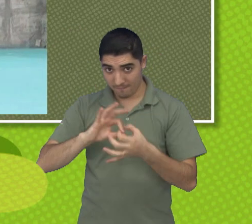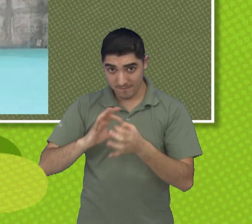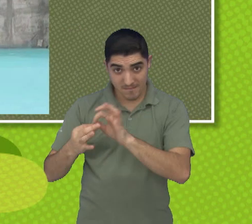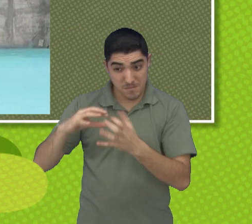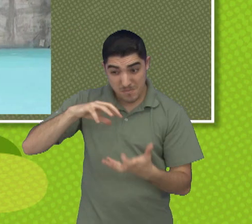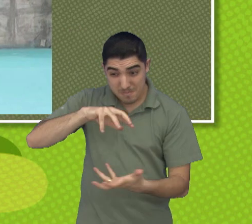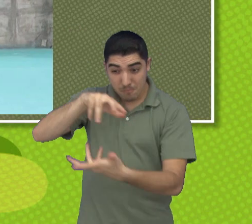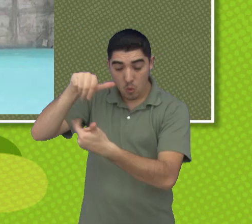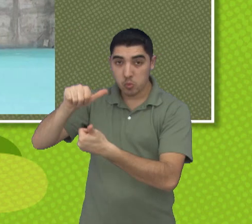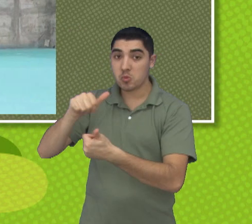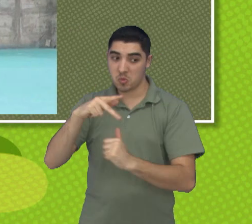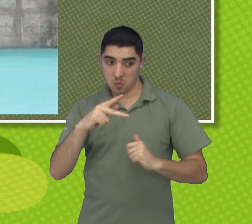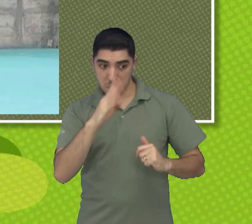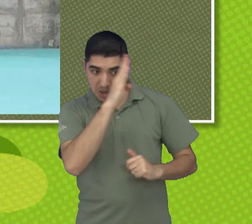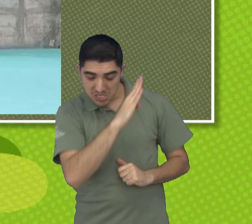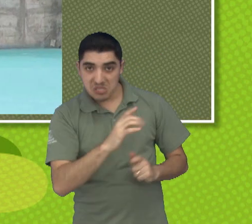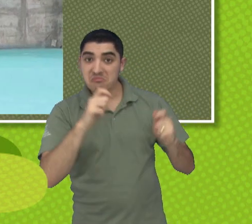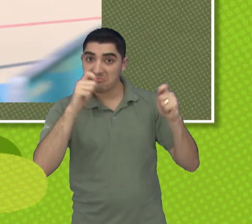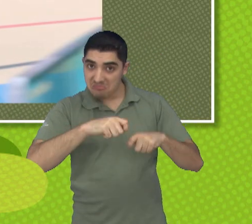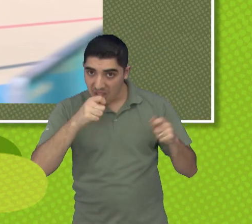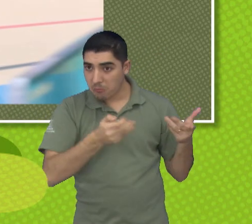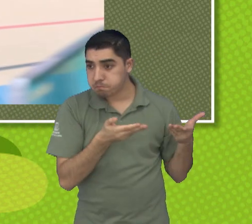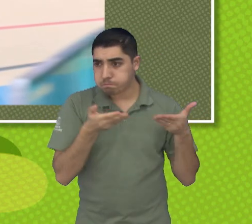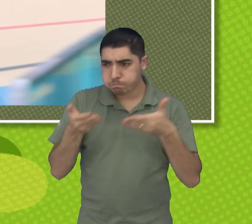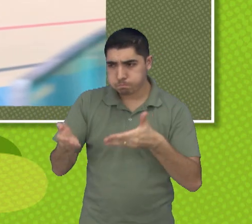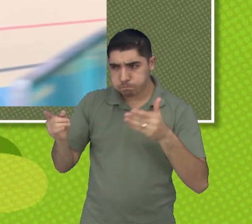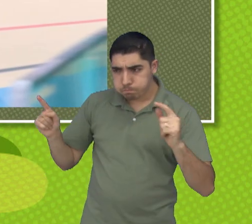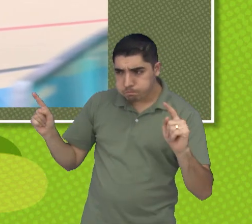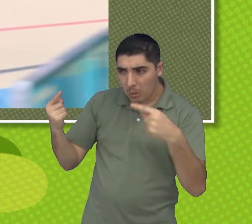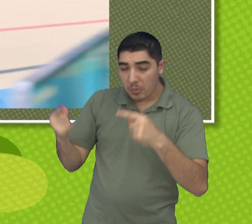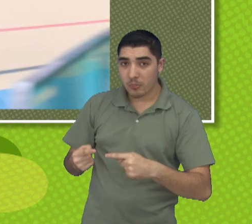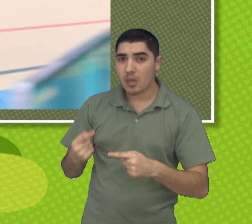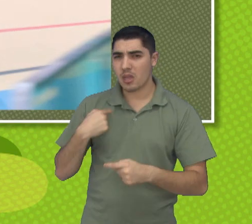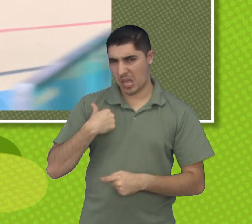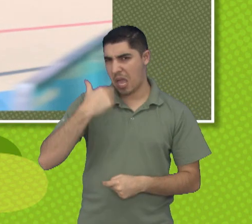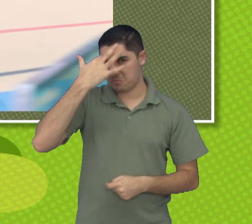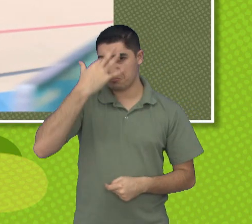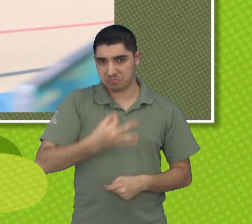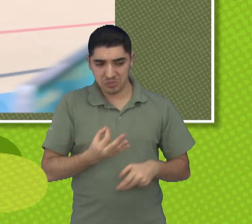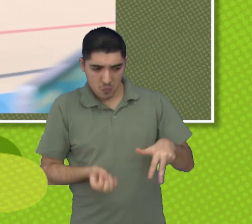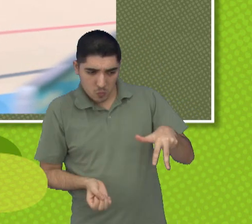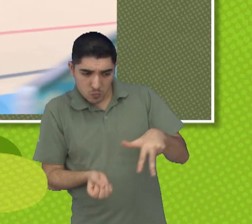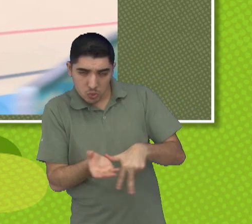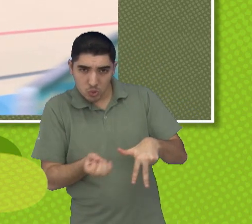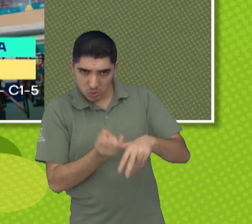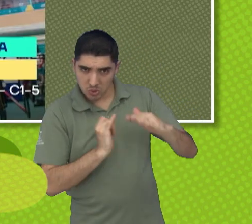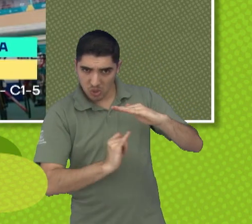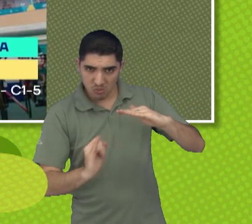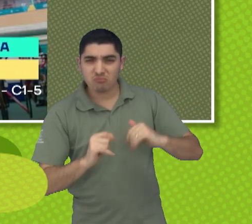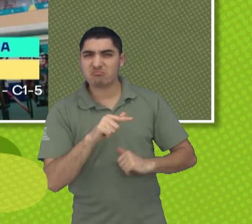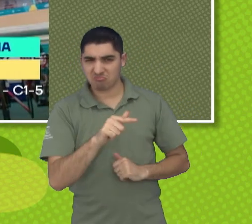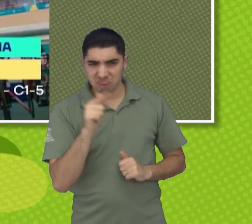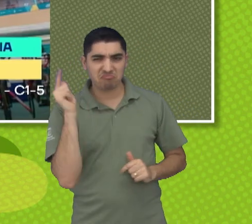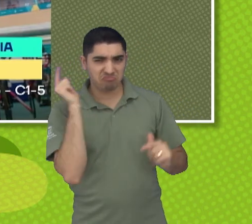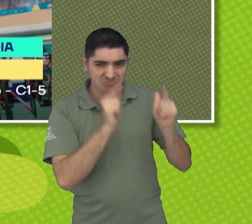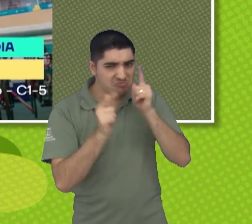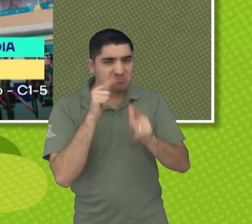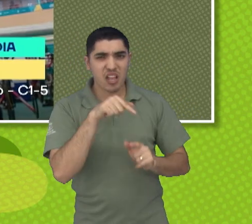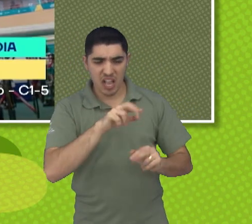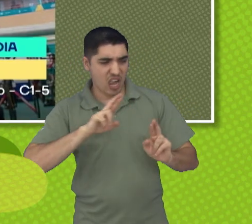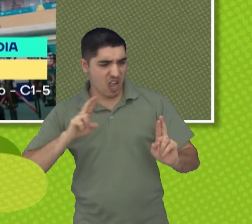essa Paralimpíadas. Então, tenho certeza que o Instituto Athlon, pelo desempenho que teve também, vai ganhar muito mais